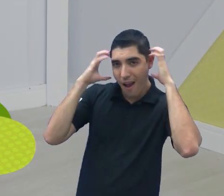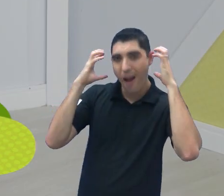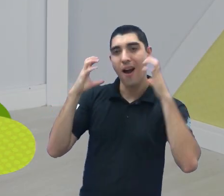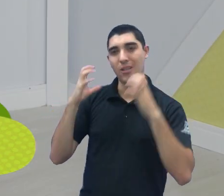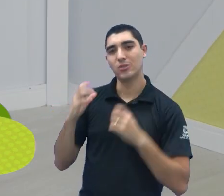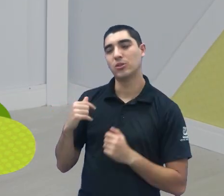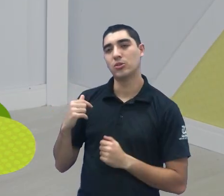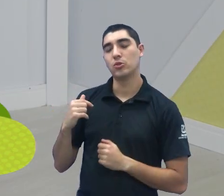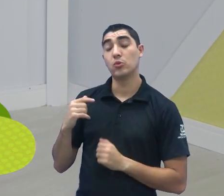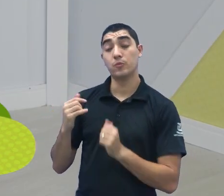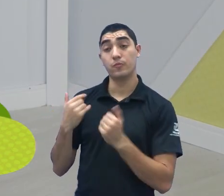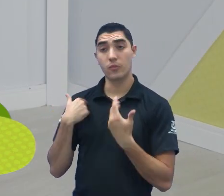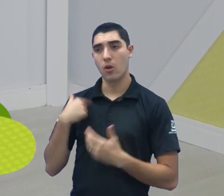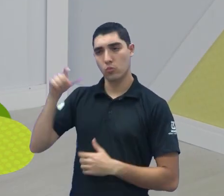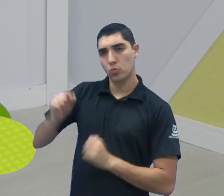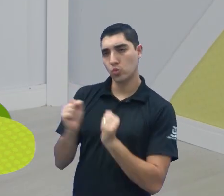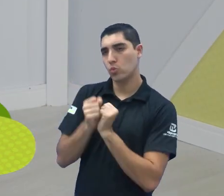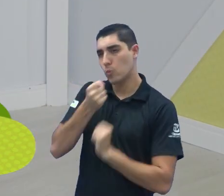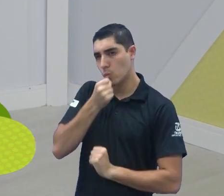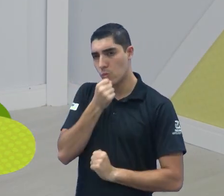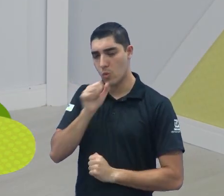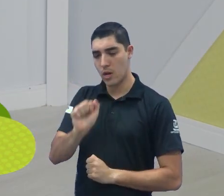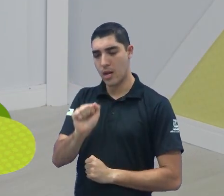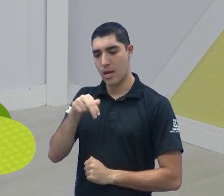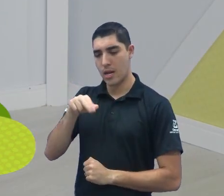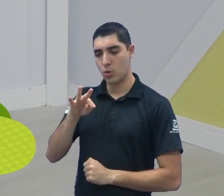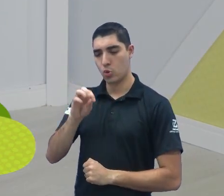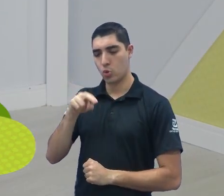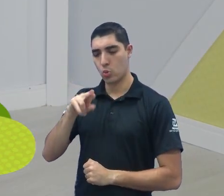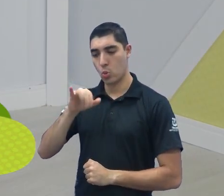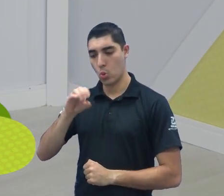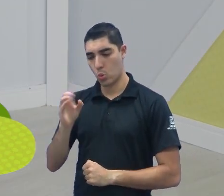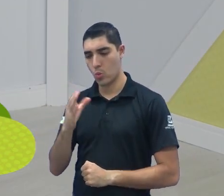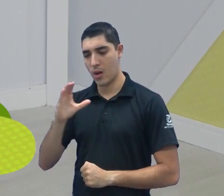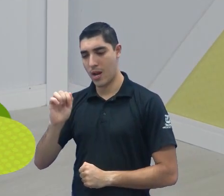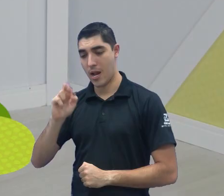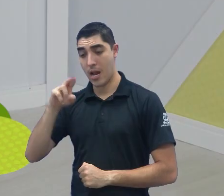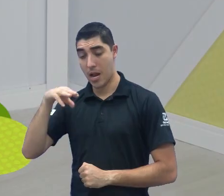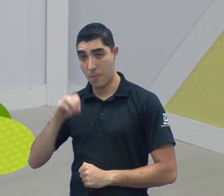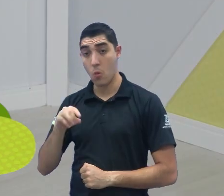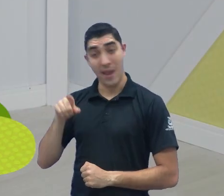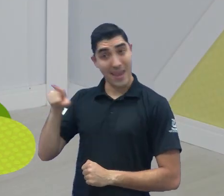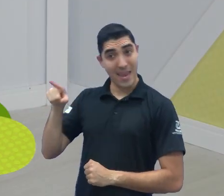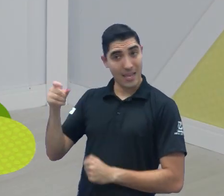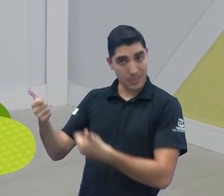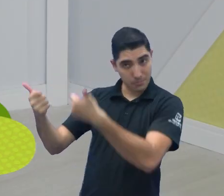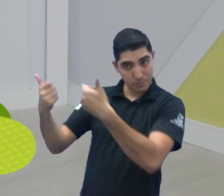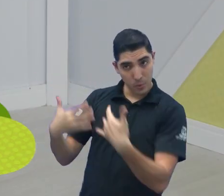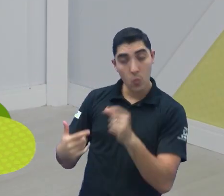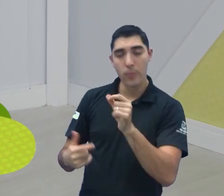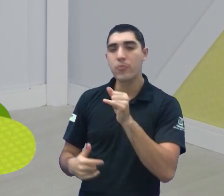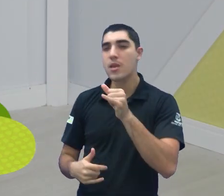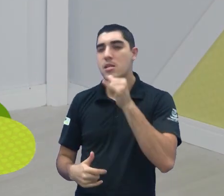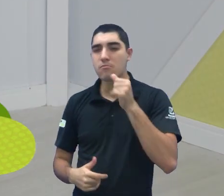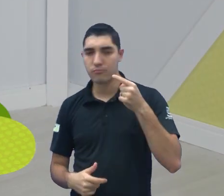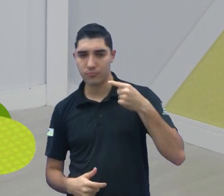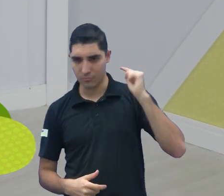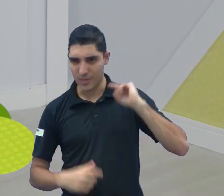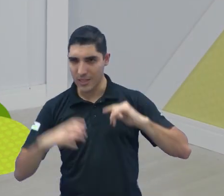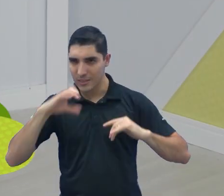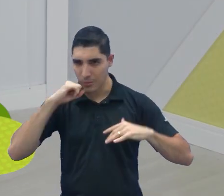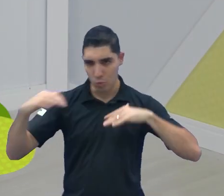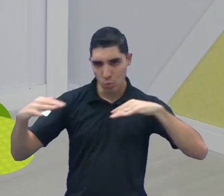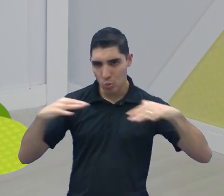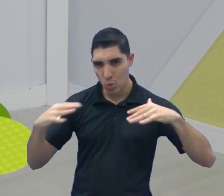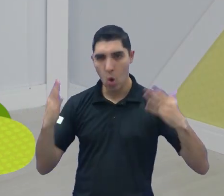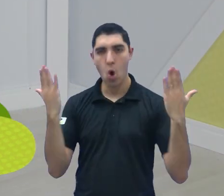nosso comentarista, o Antônio Carmo, ele falou que, na visão dele, obviamente, a partida de sábado contra o Juventus foi pior.